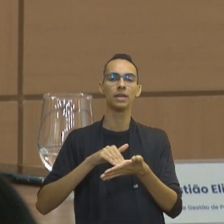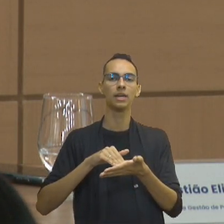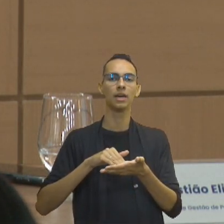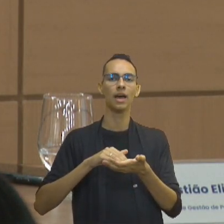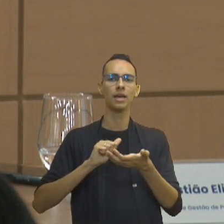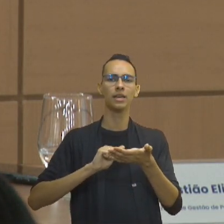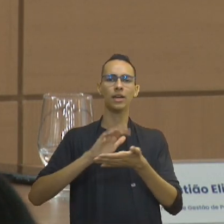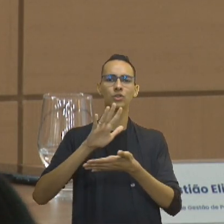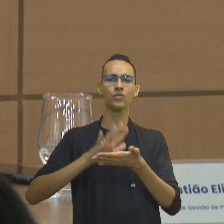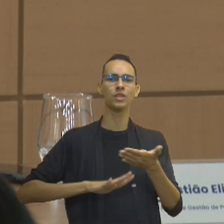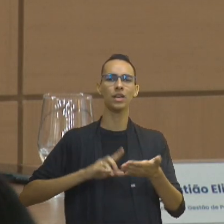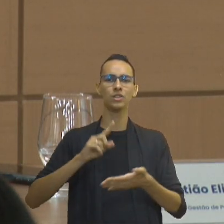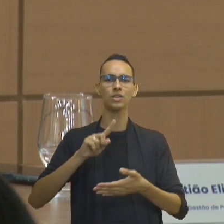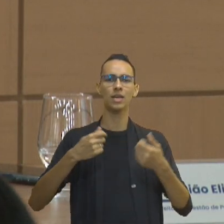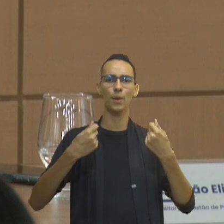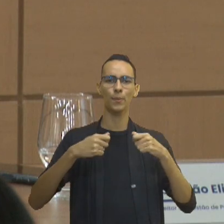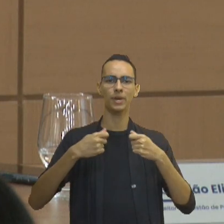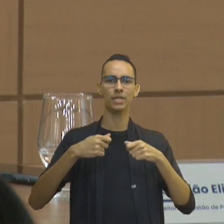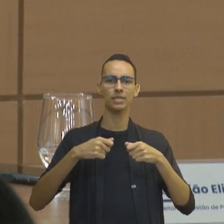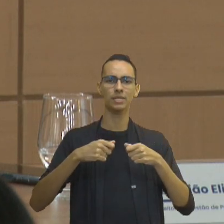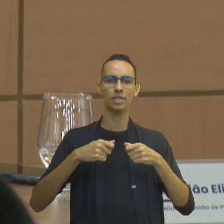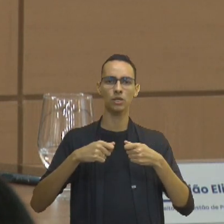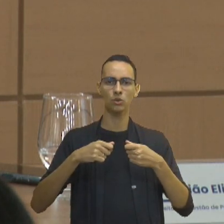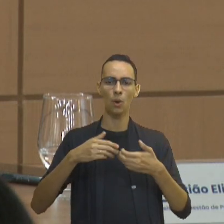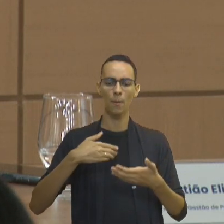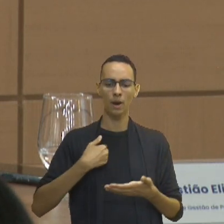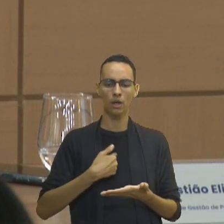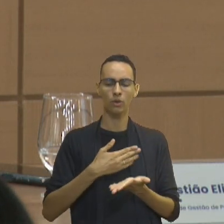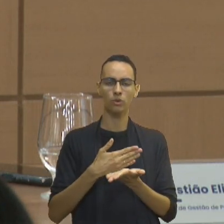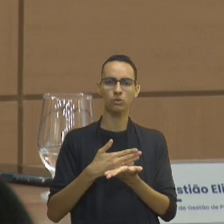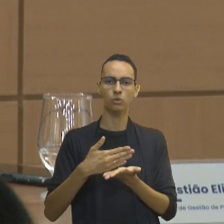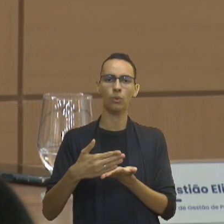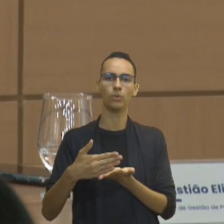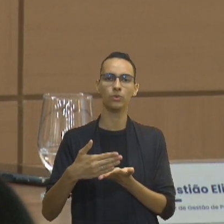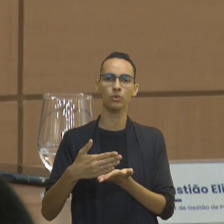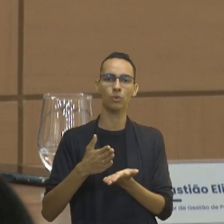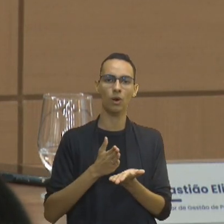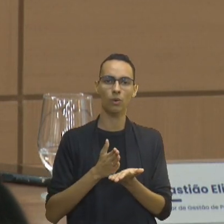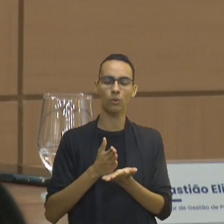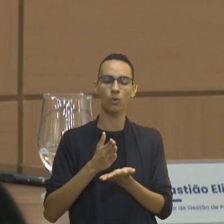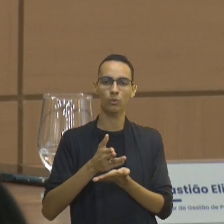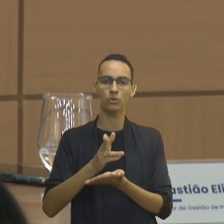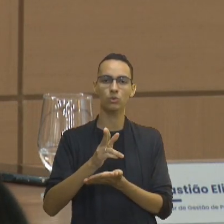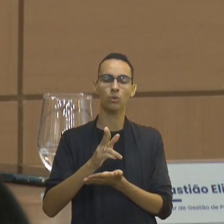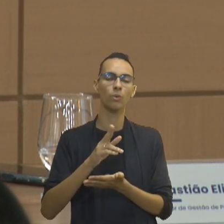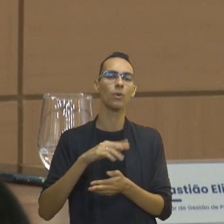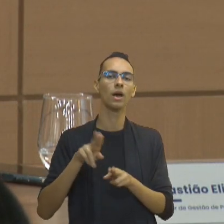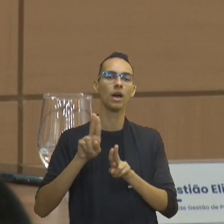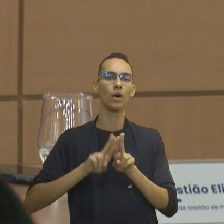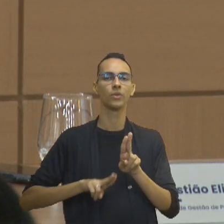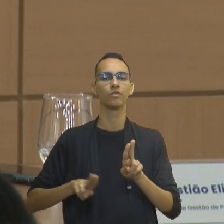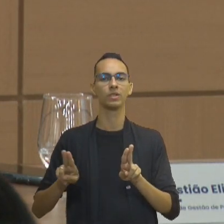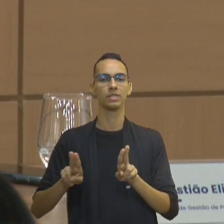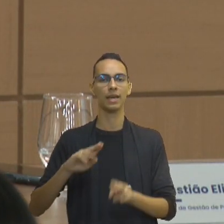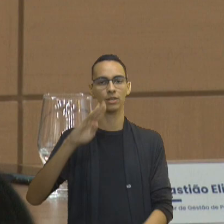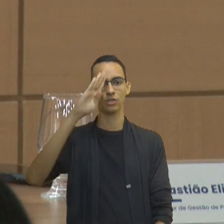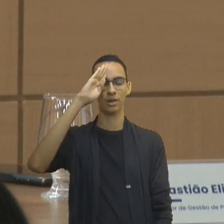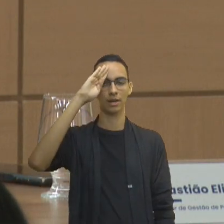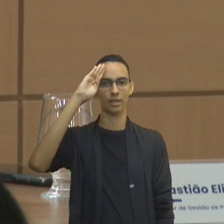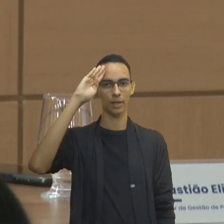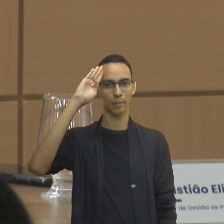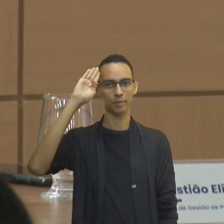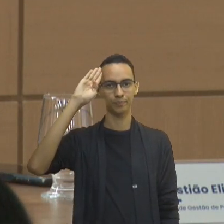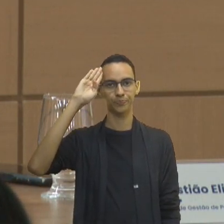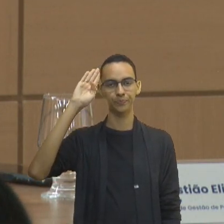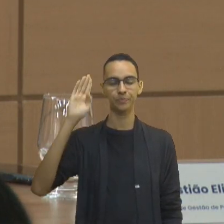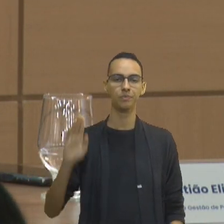elas são essenciais para o funcionamento tanto de atividades administrativas como acadêmicas. Então,